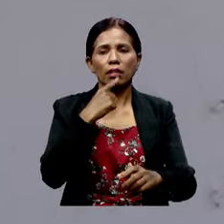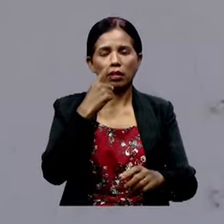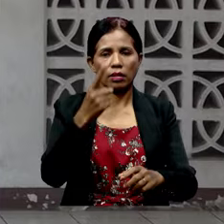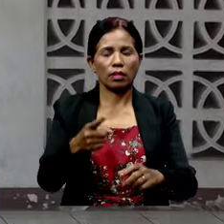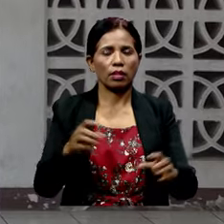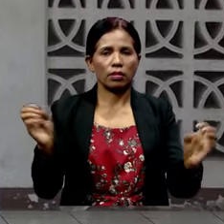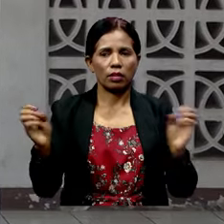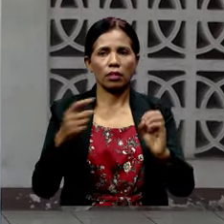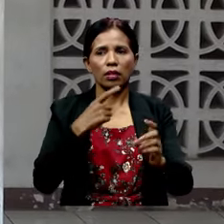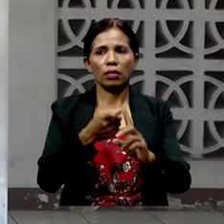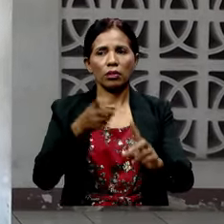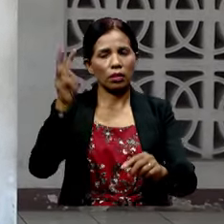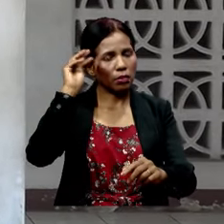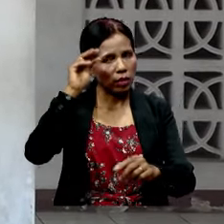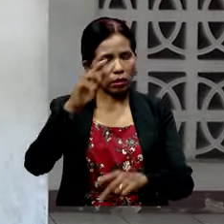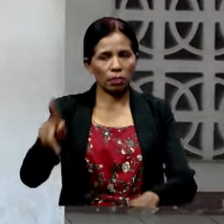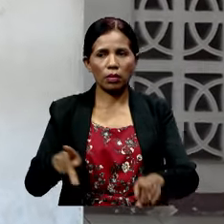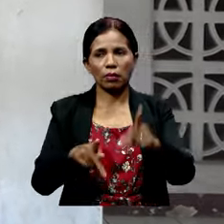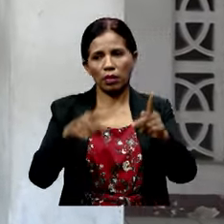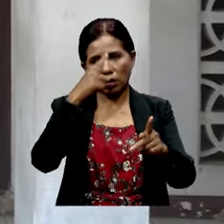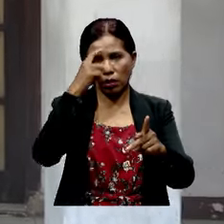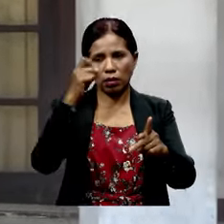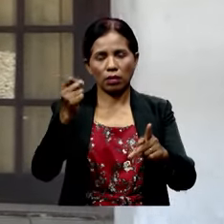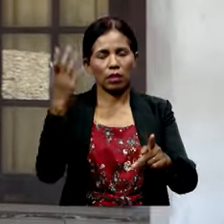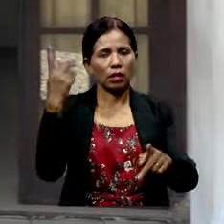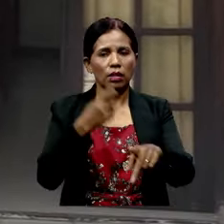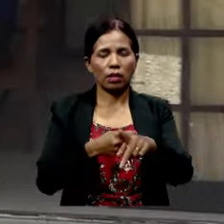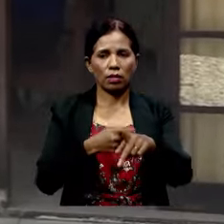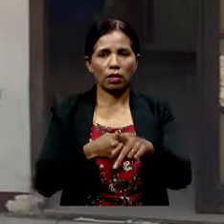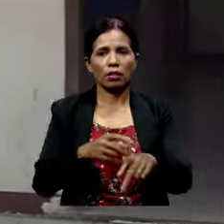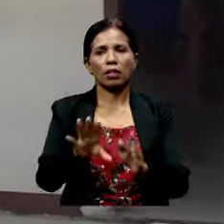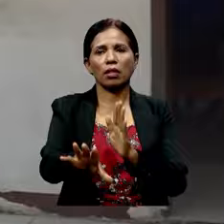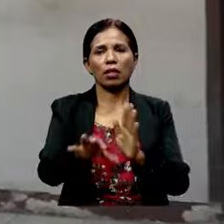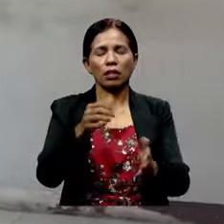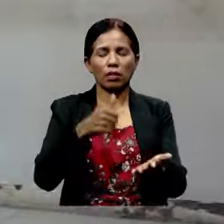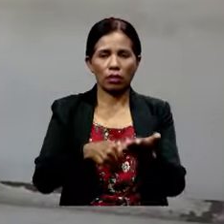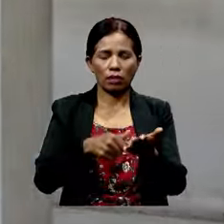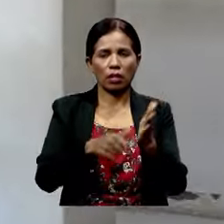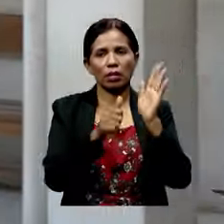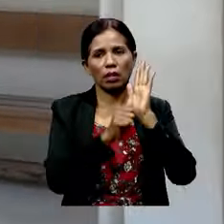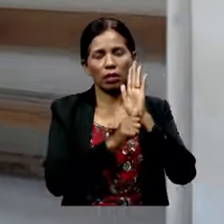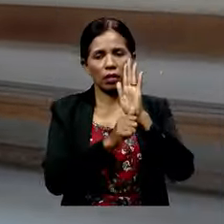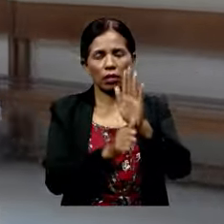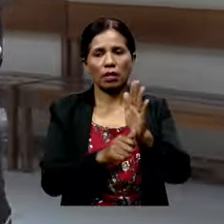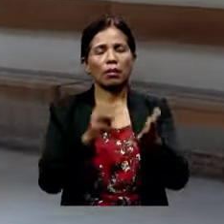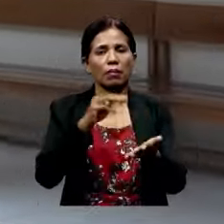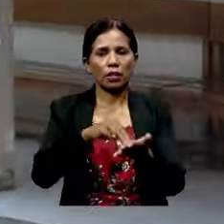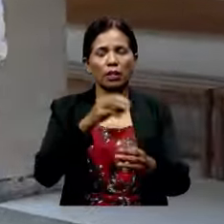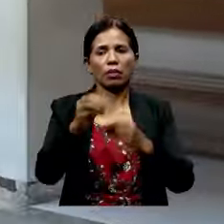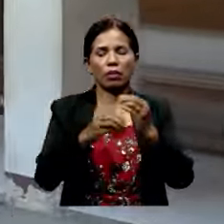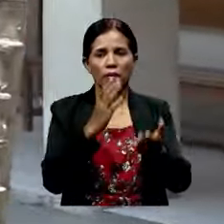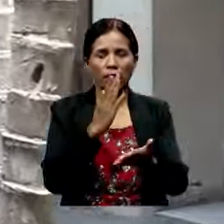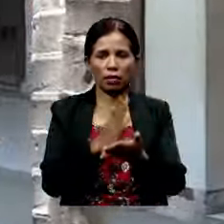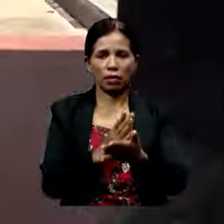rejeita acusação do Ministério Público, né? Também em momento, né, bem arguido, retam convite a tua presenta matéria com a prevenção